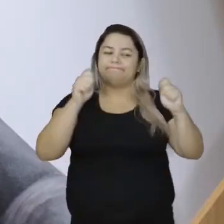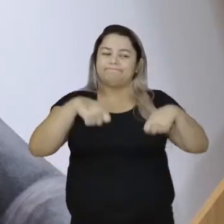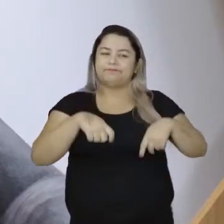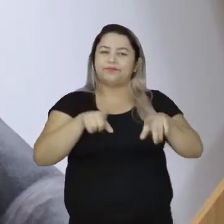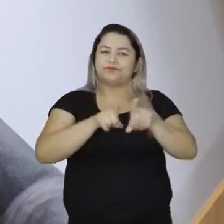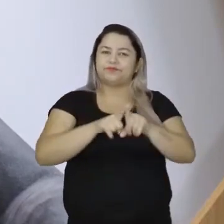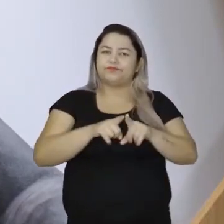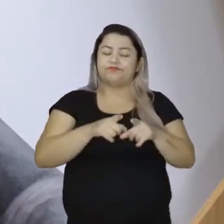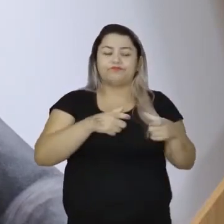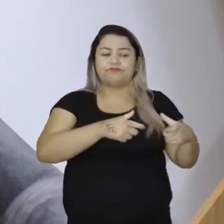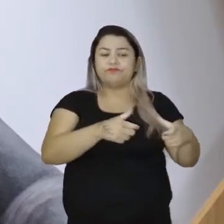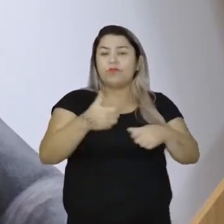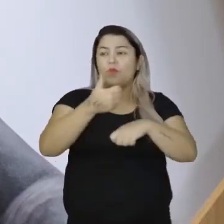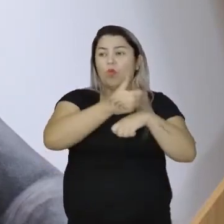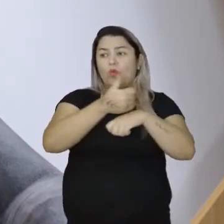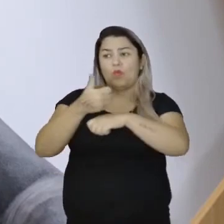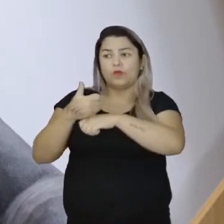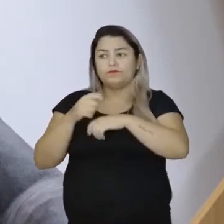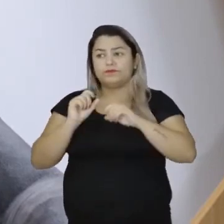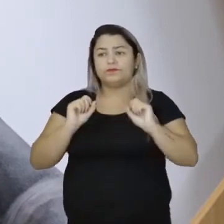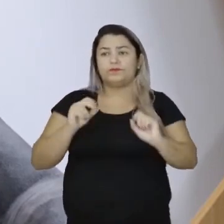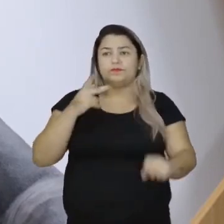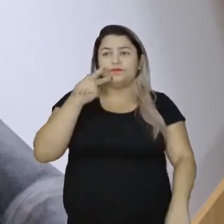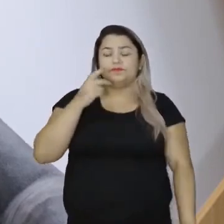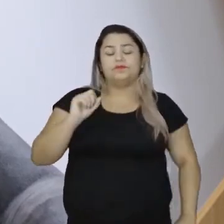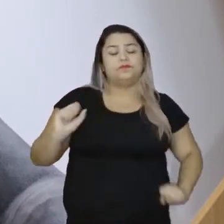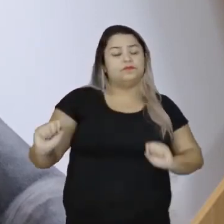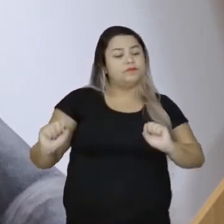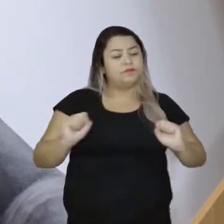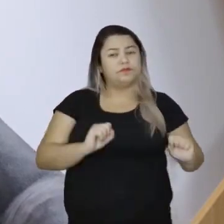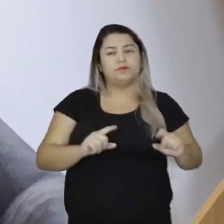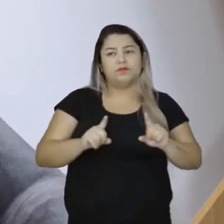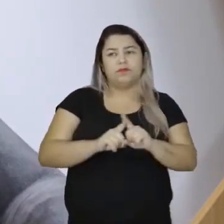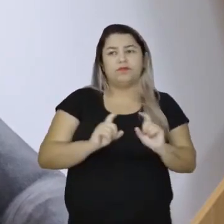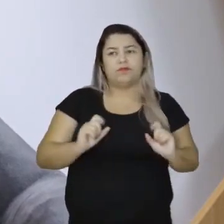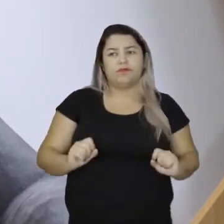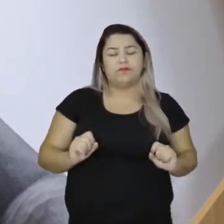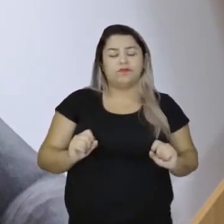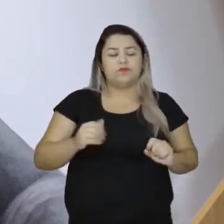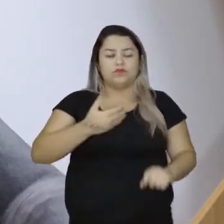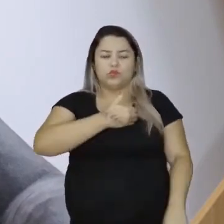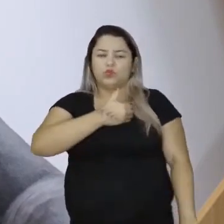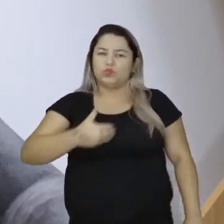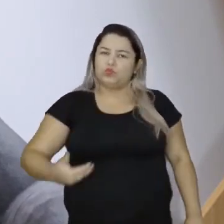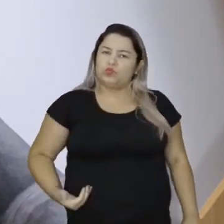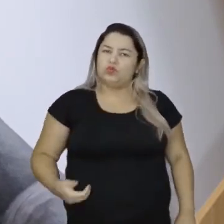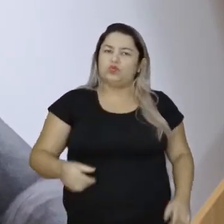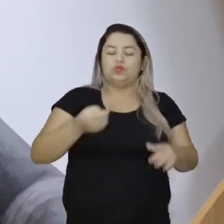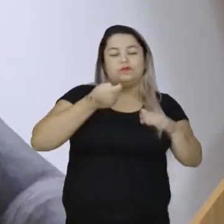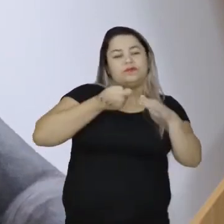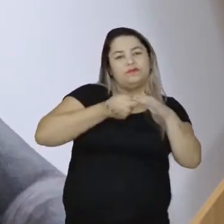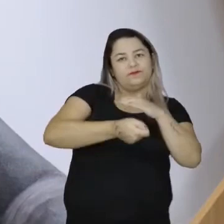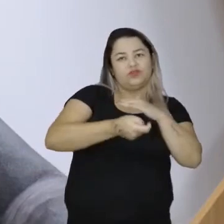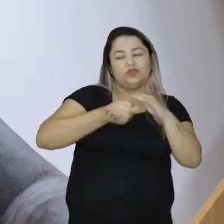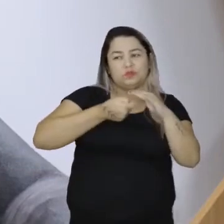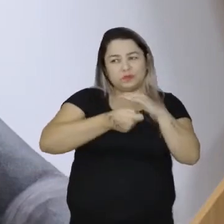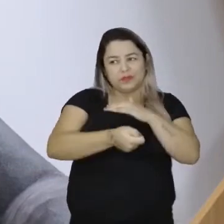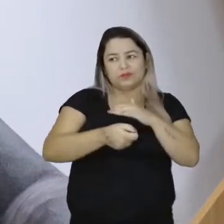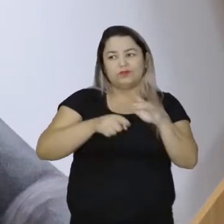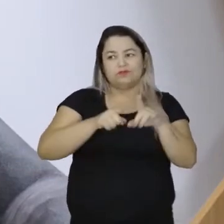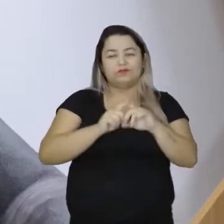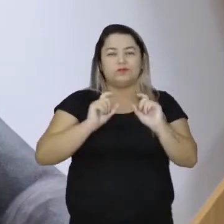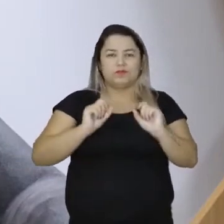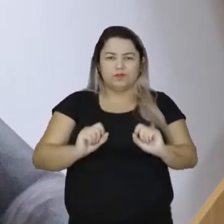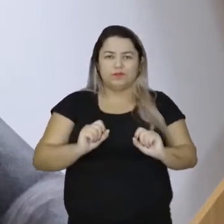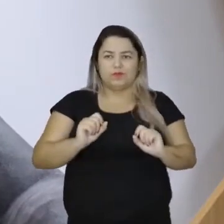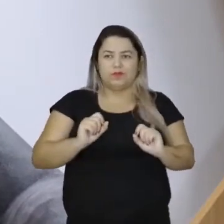de ocuparmos espaços para poder, na repartição dos recursos públicos, nos investimentos, né,